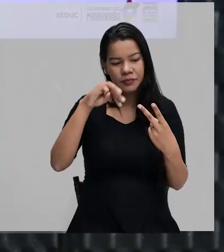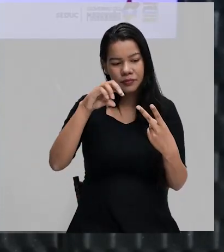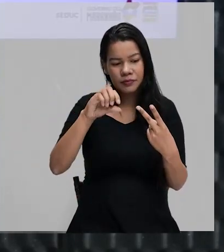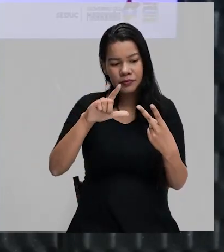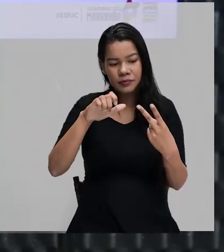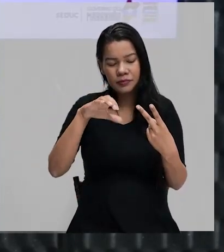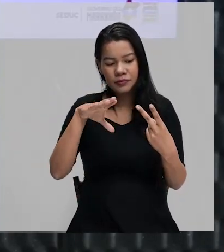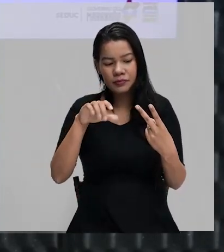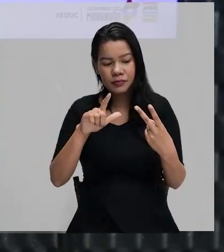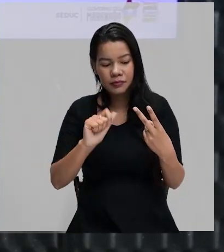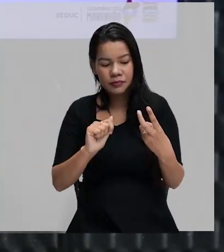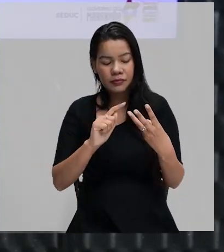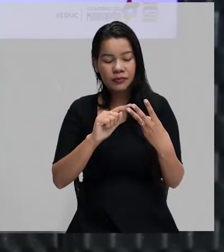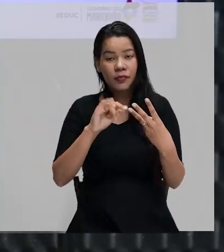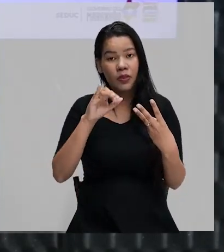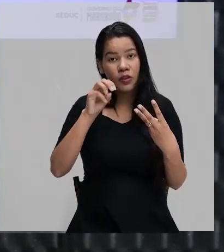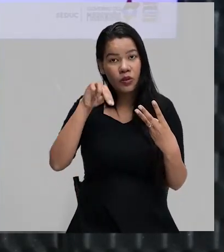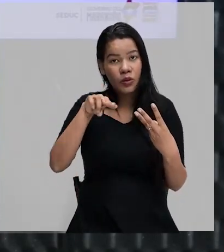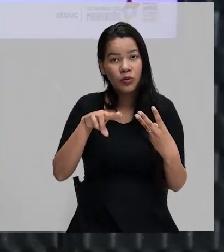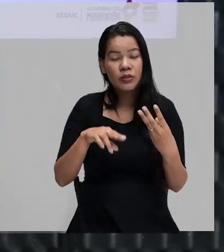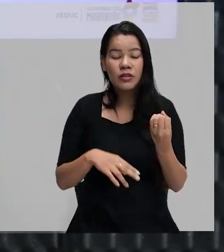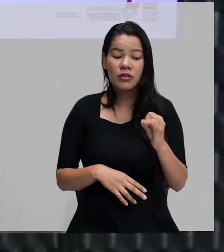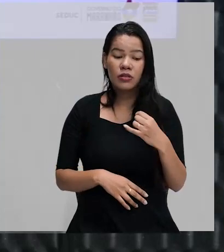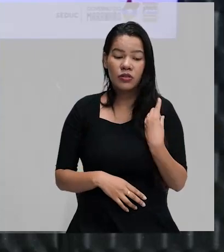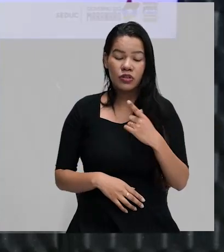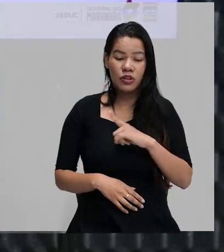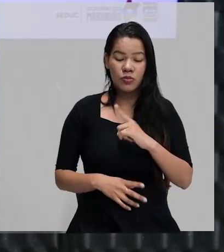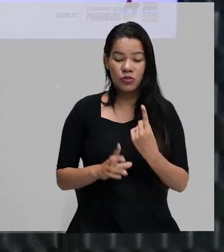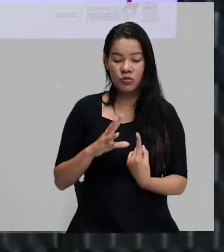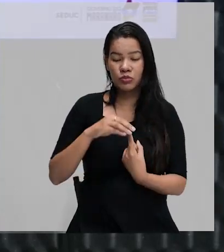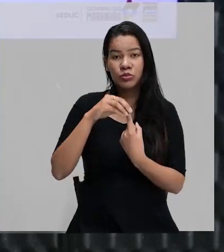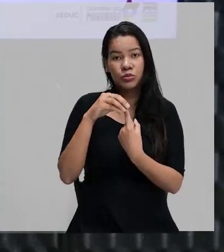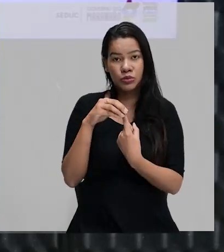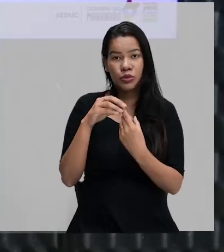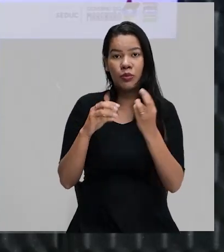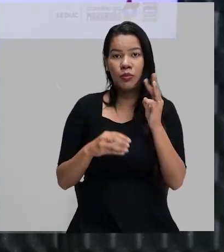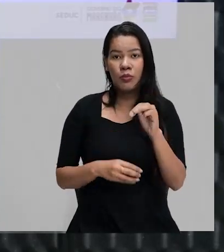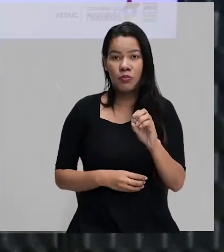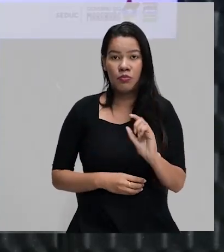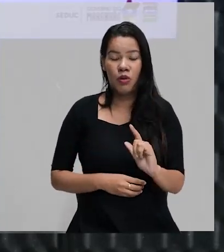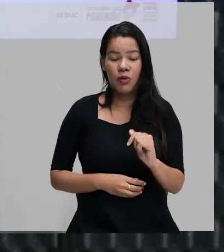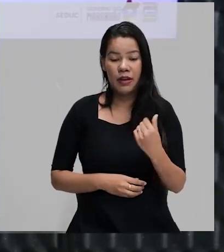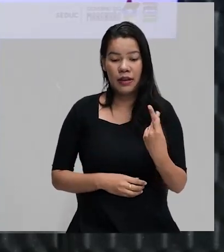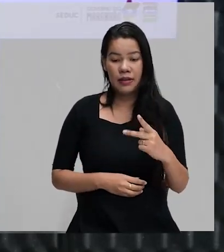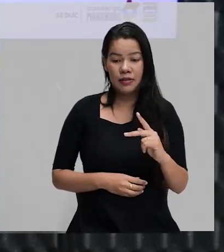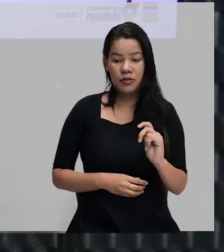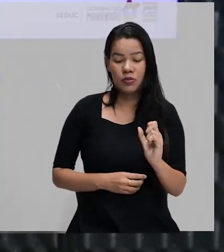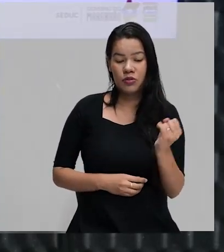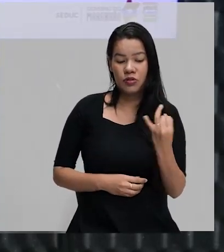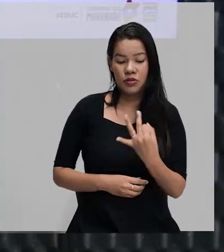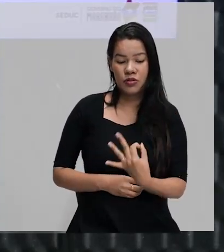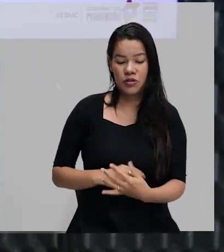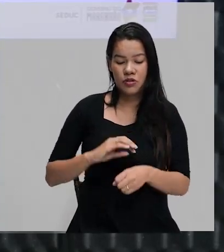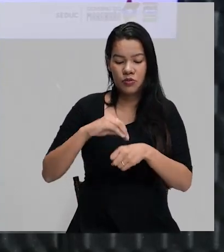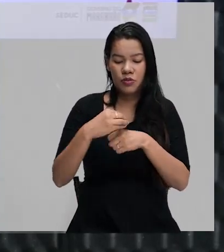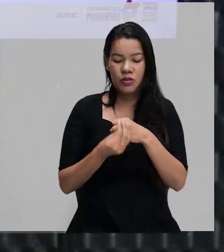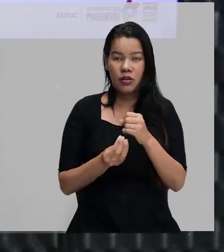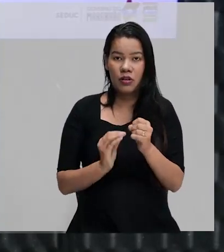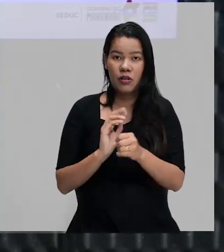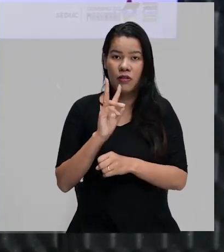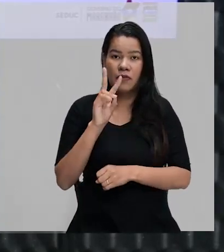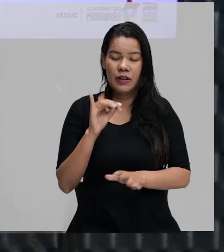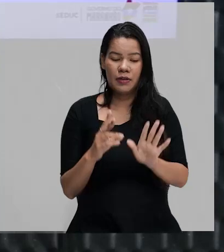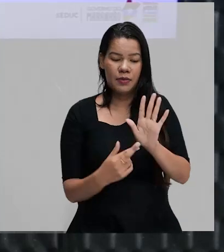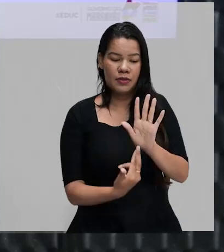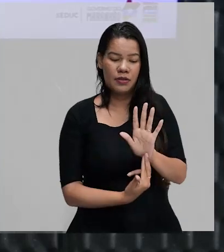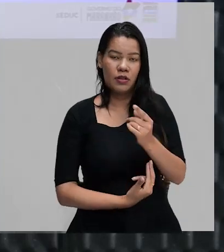quando nós temos um mol, esse mol, essa quantidade de moléculas, vai corresponder a uma massa, que